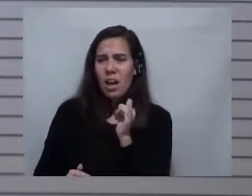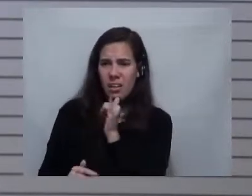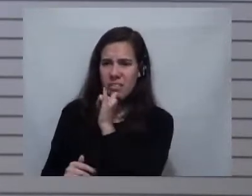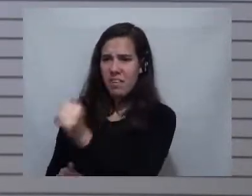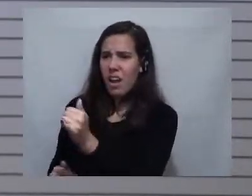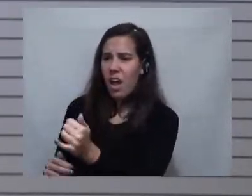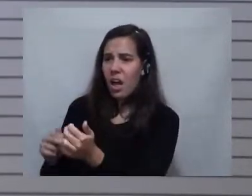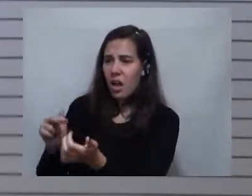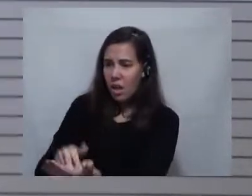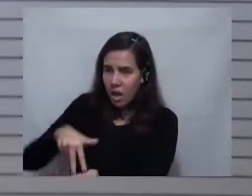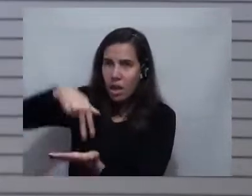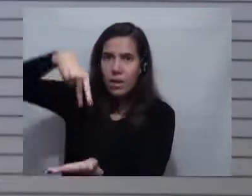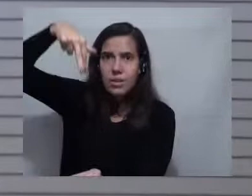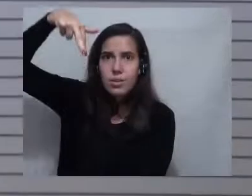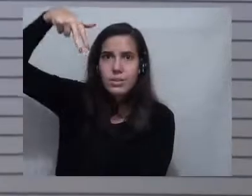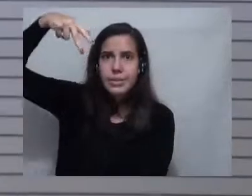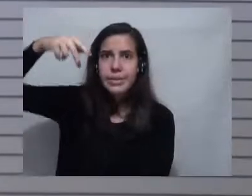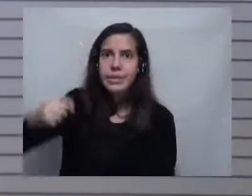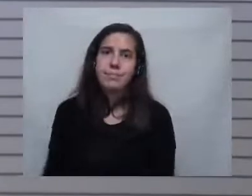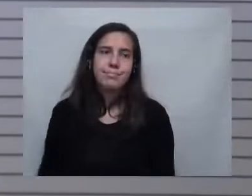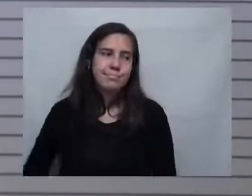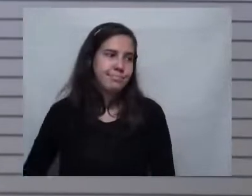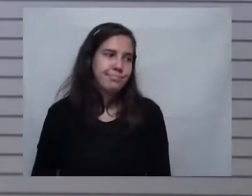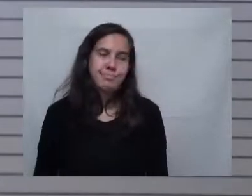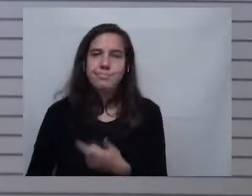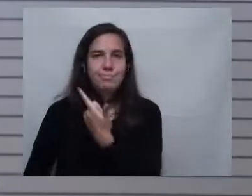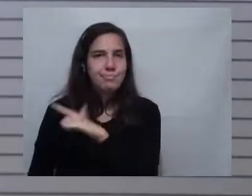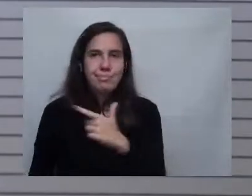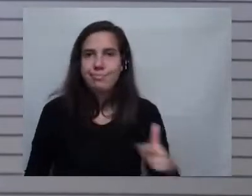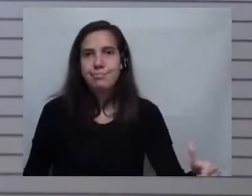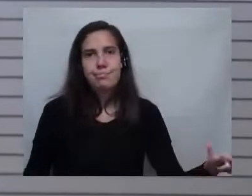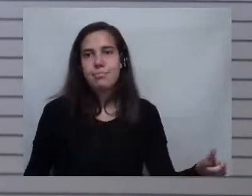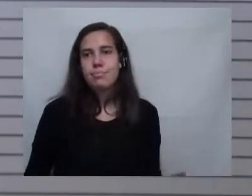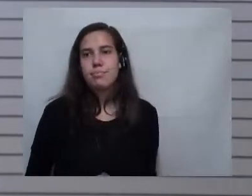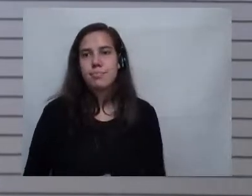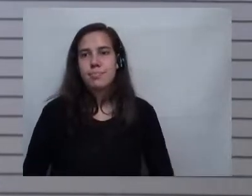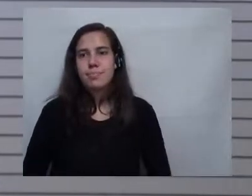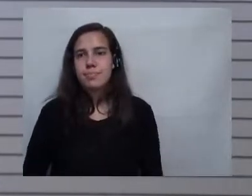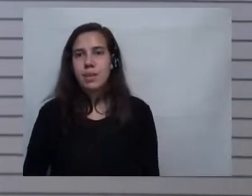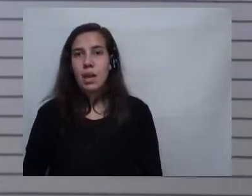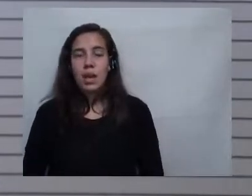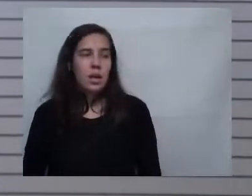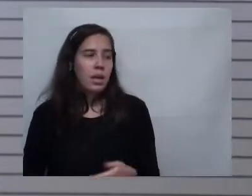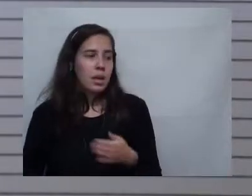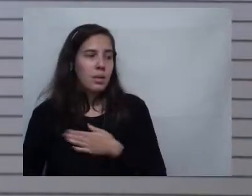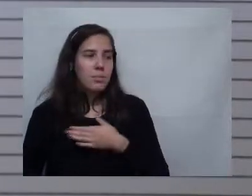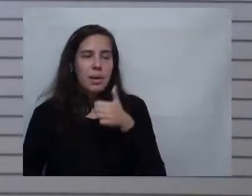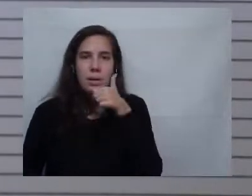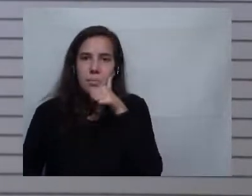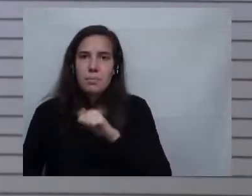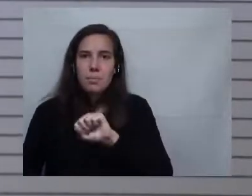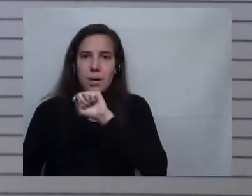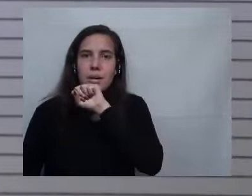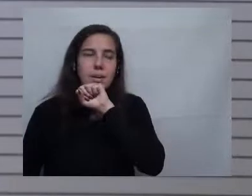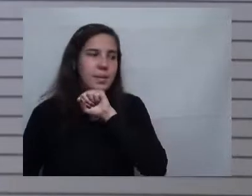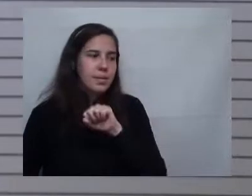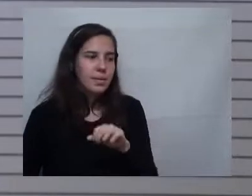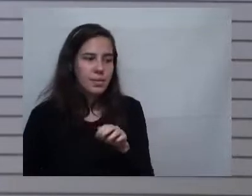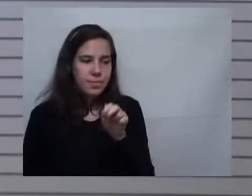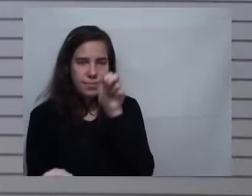o velório da minha mãe e ela estava no caixão a minha mãe que sempre uma mulher muito vaidosa